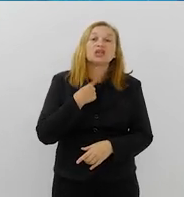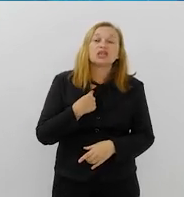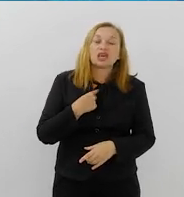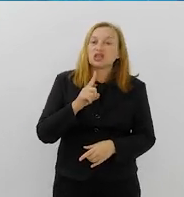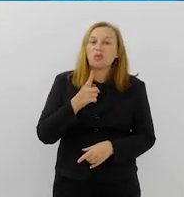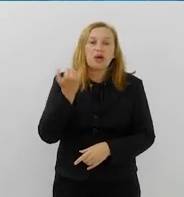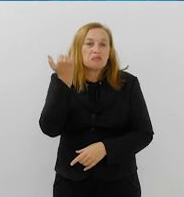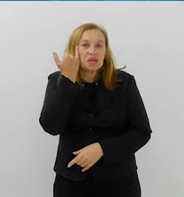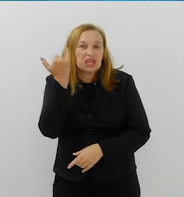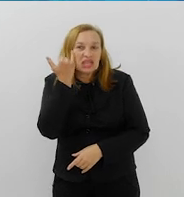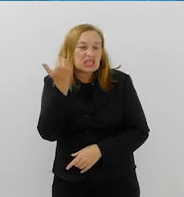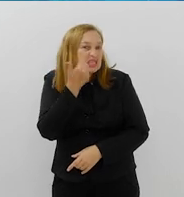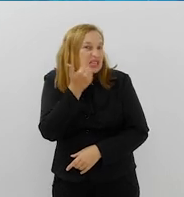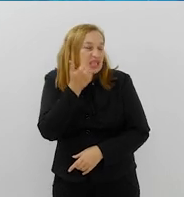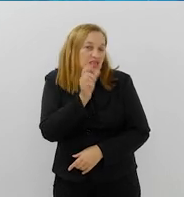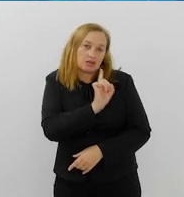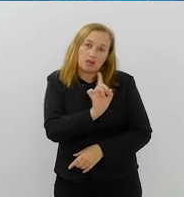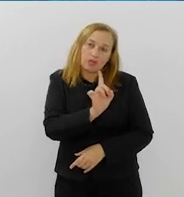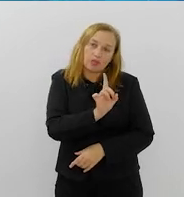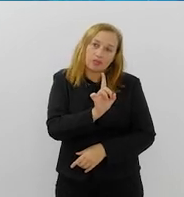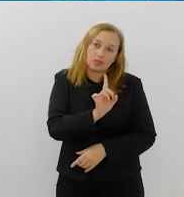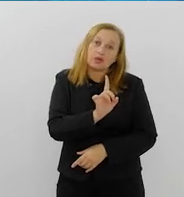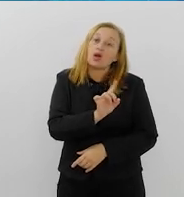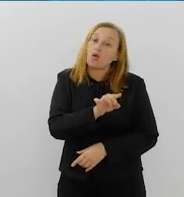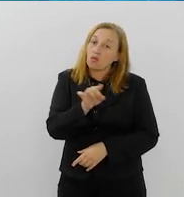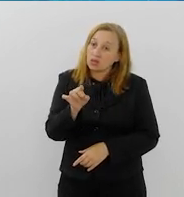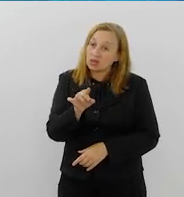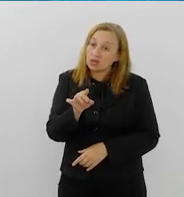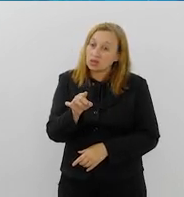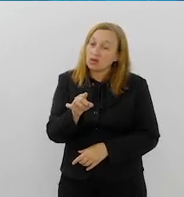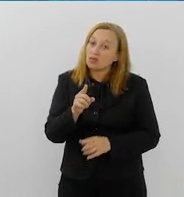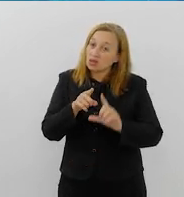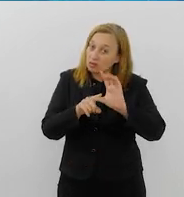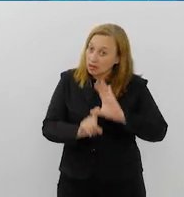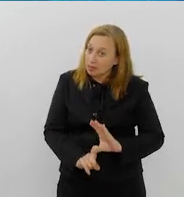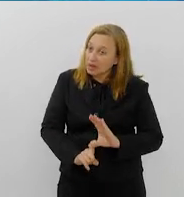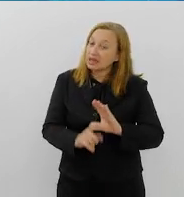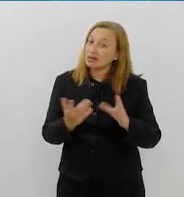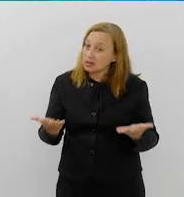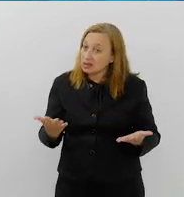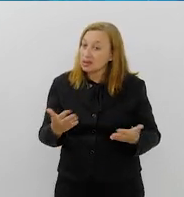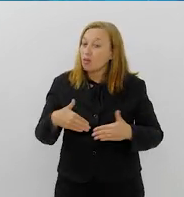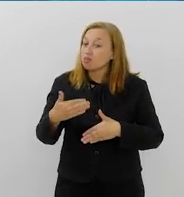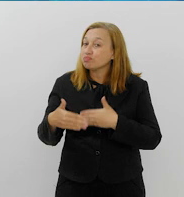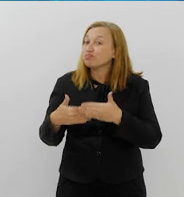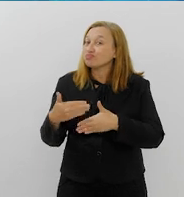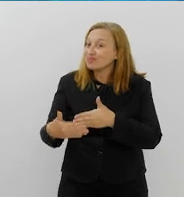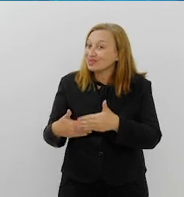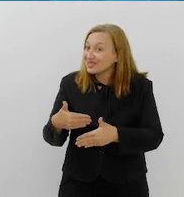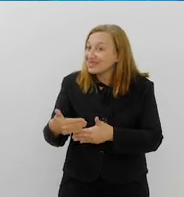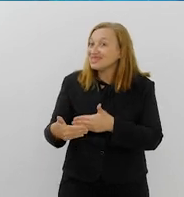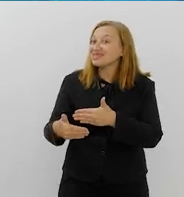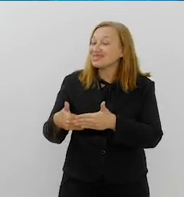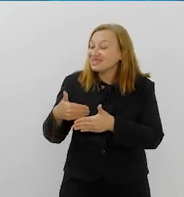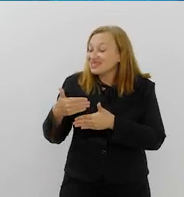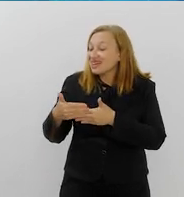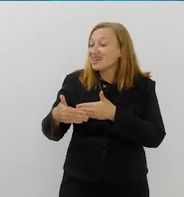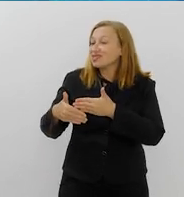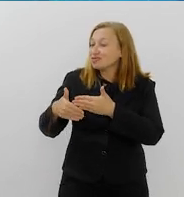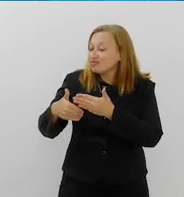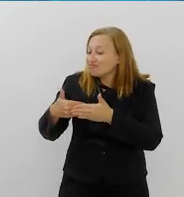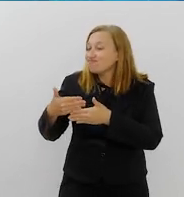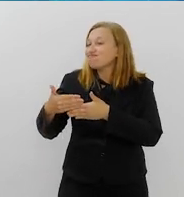não é preguiça, não é malandragem, né? Se eu estou diante de uma dependência. É um processo que